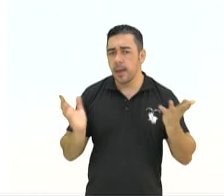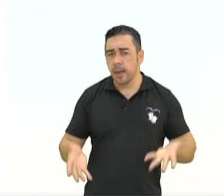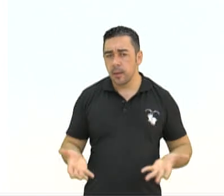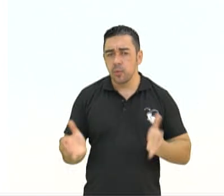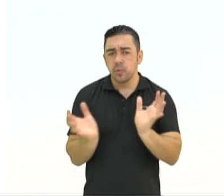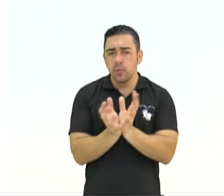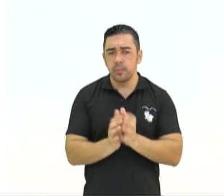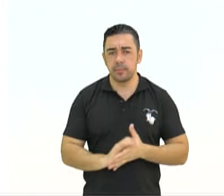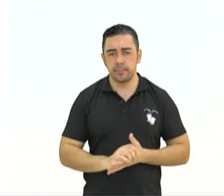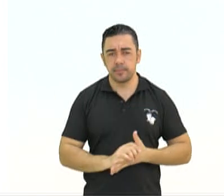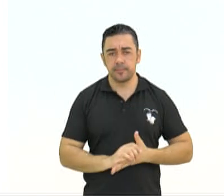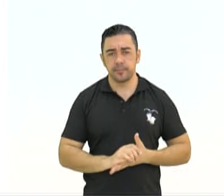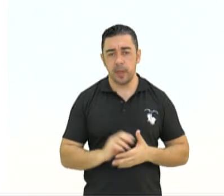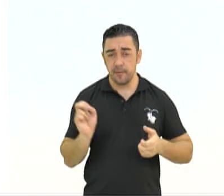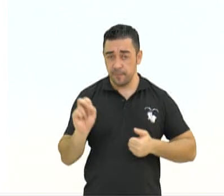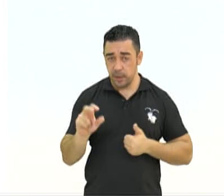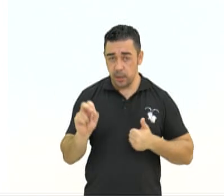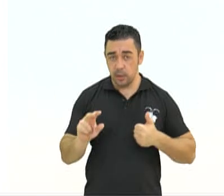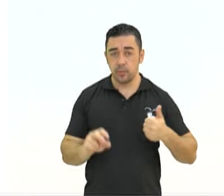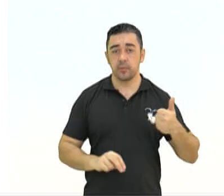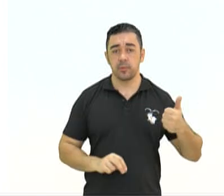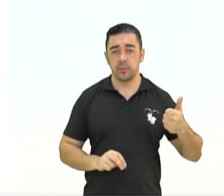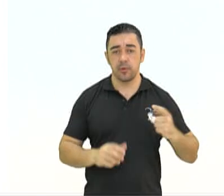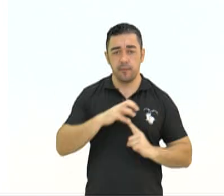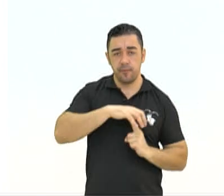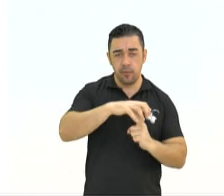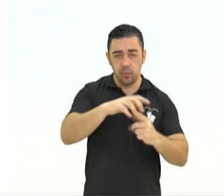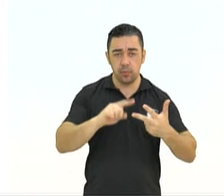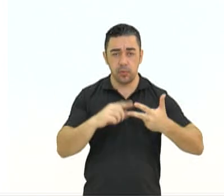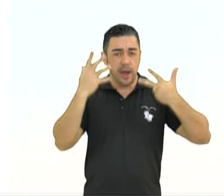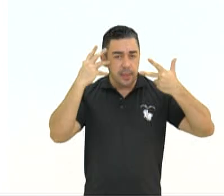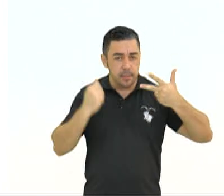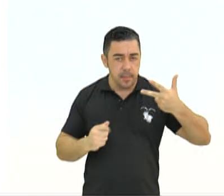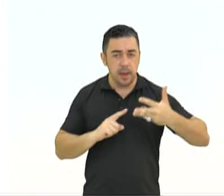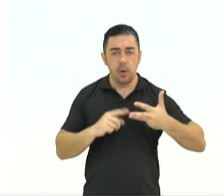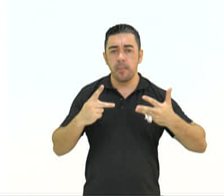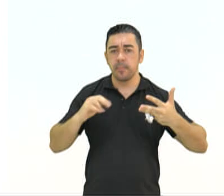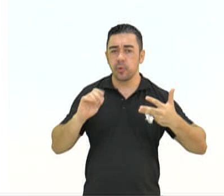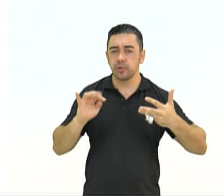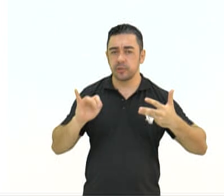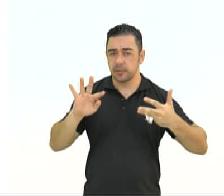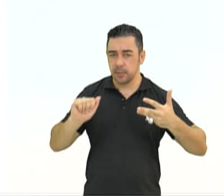qual dos grupos? Vírus, fungos, animais ou protistas?